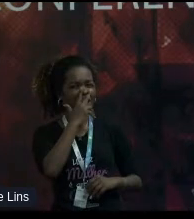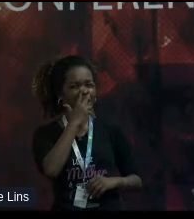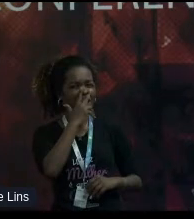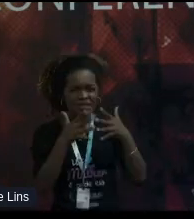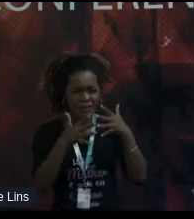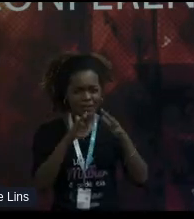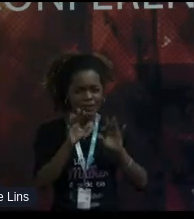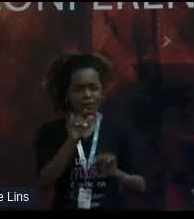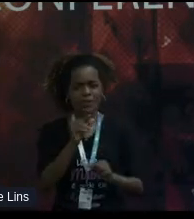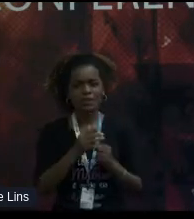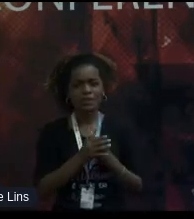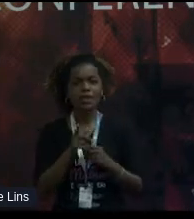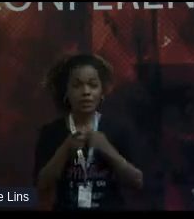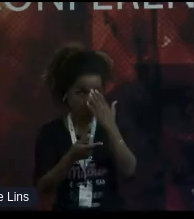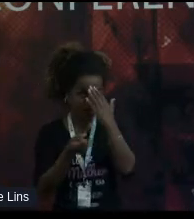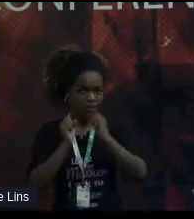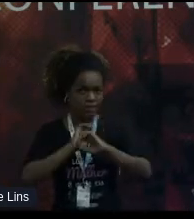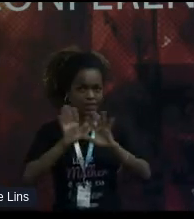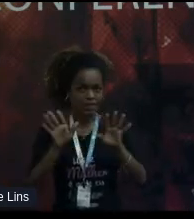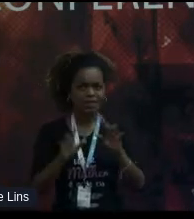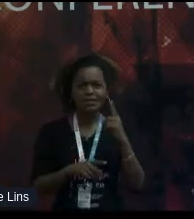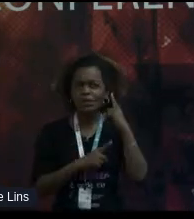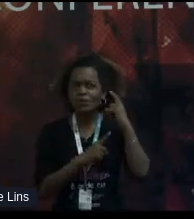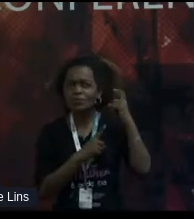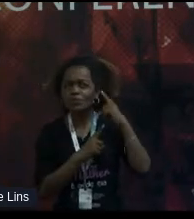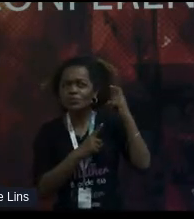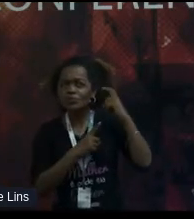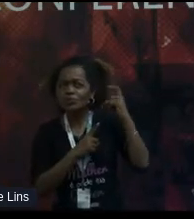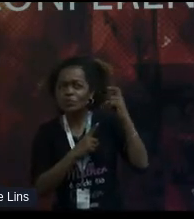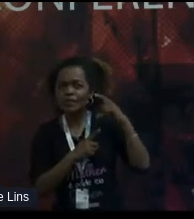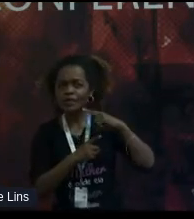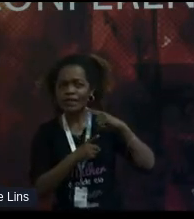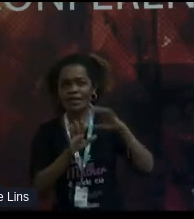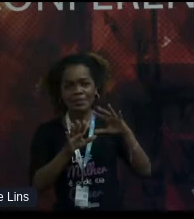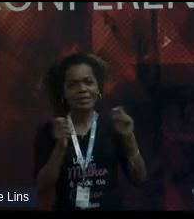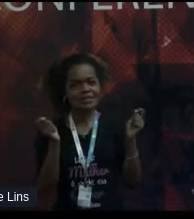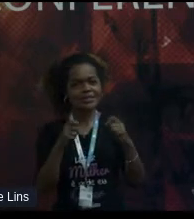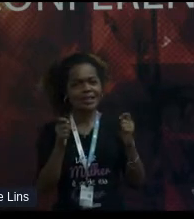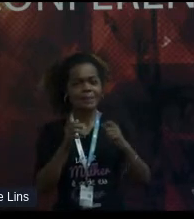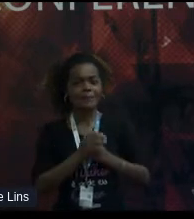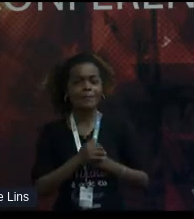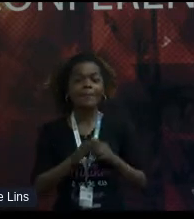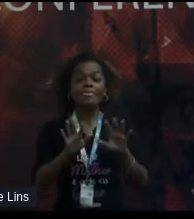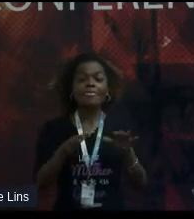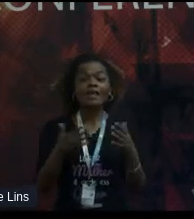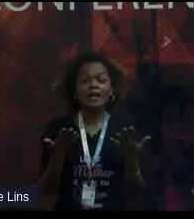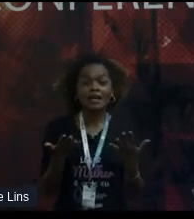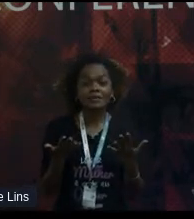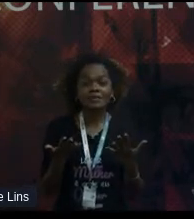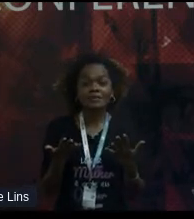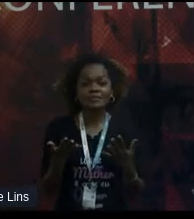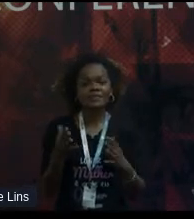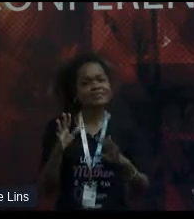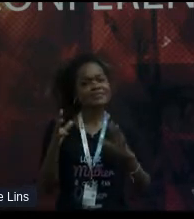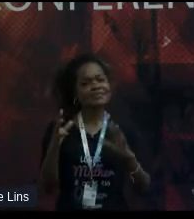tá bom? Mas dá para entender, ele tá dando com um chiadinho ali, sim, mas vai. Só para E informar. aí a gente trouxe o caminho Então, feliz,